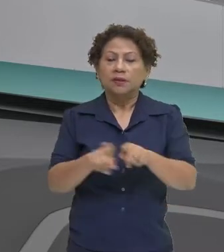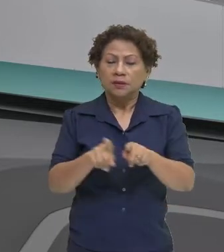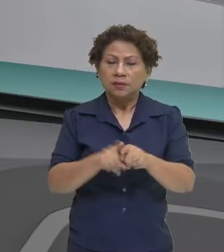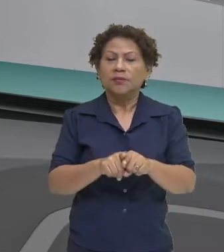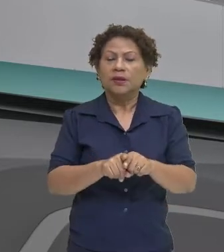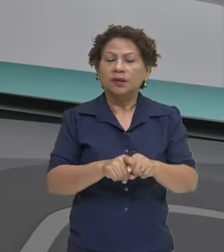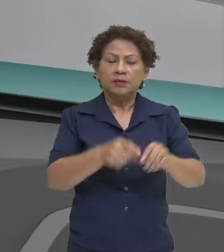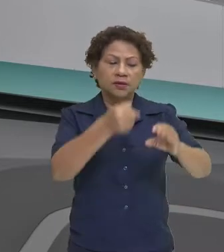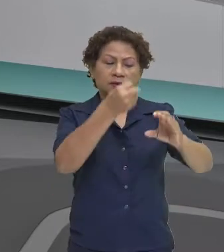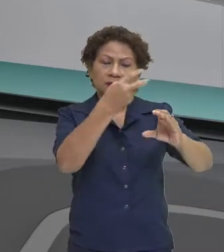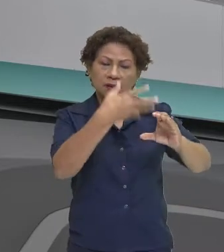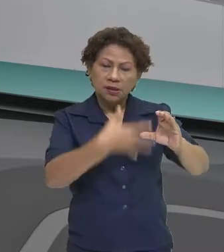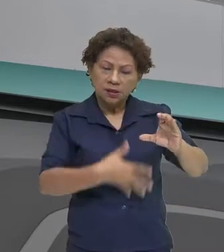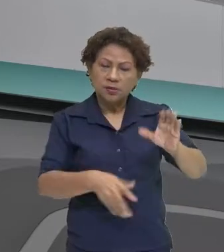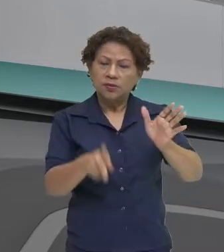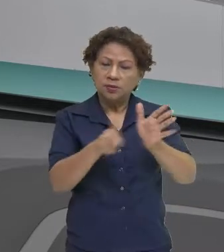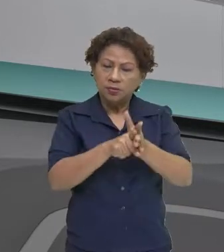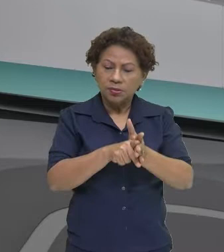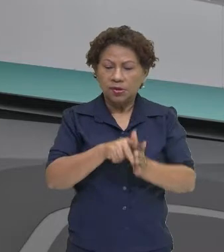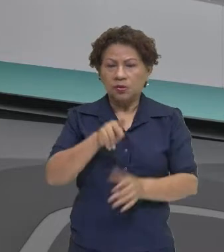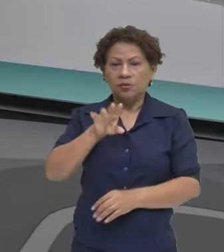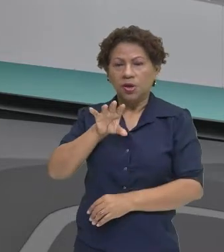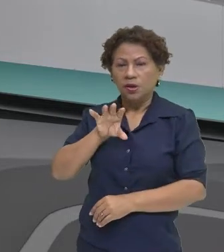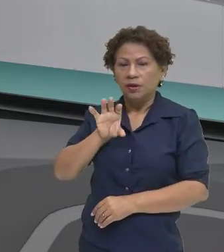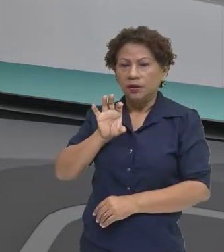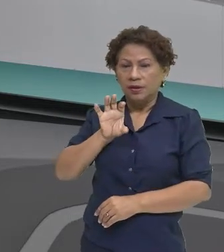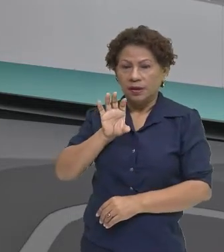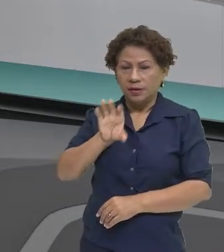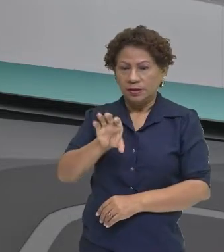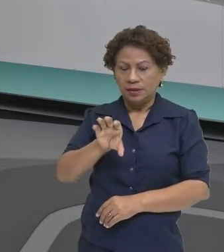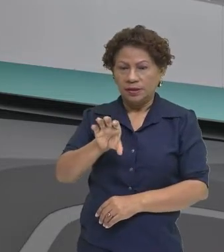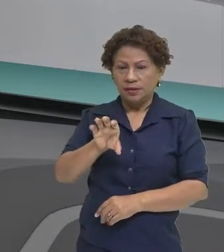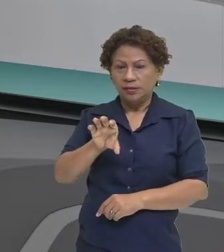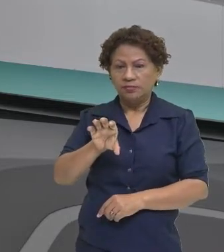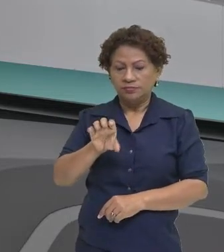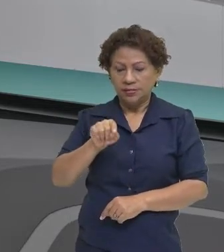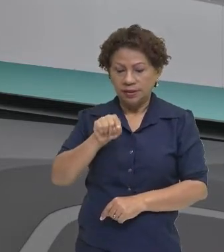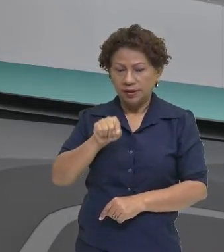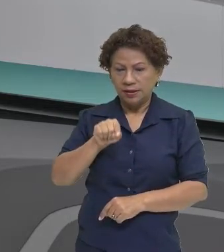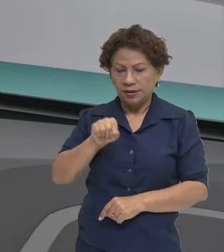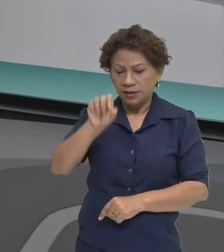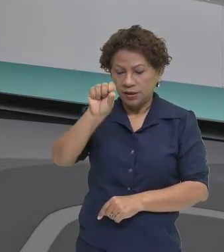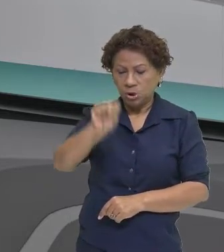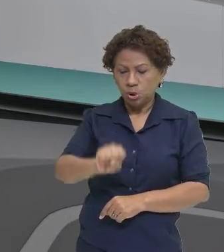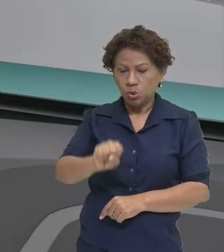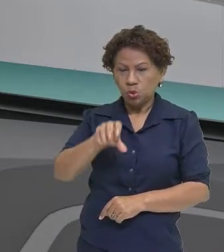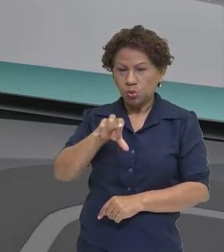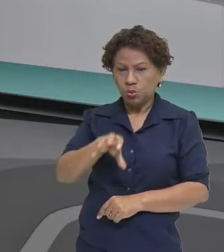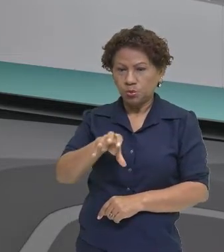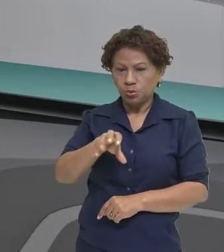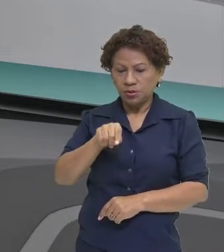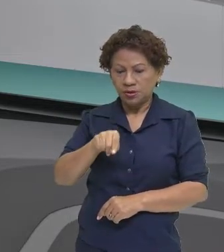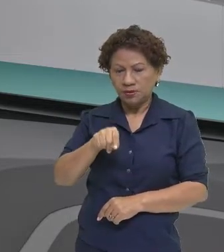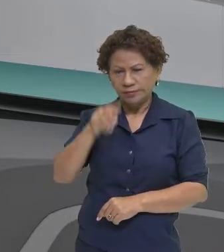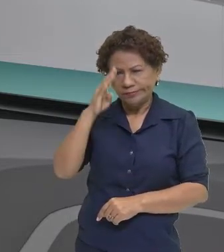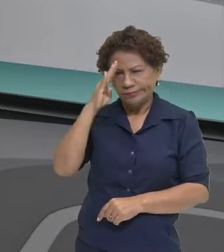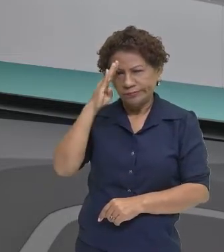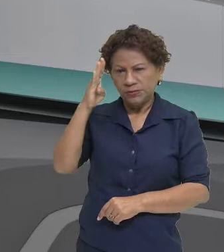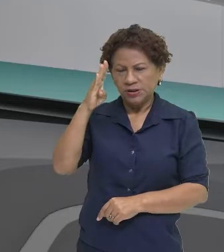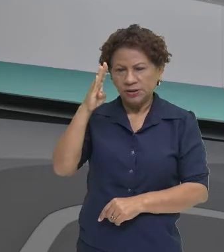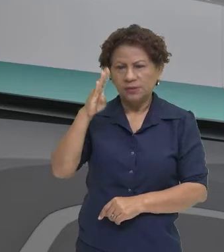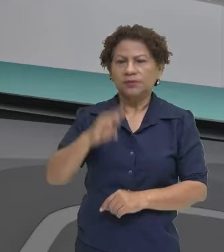da nossa região. Mas é característico da onde? Da região Sul. Tá? Principalmente,